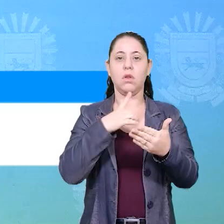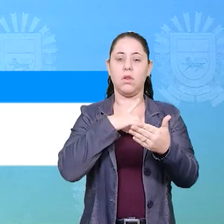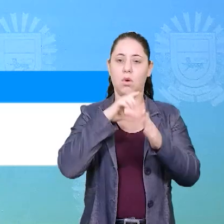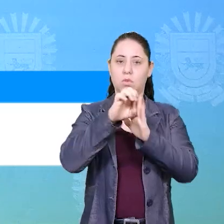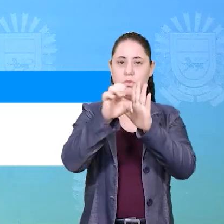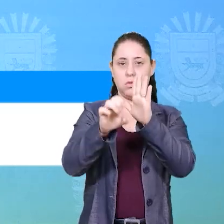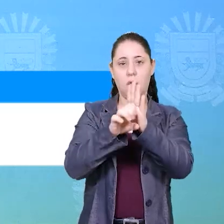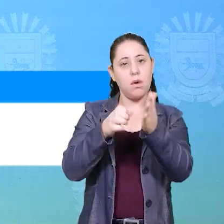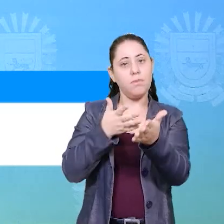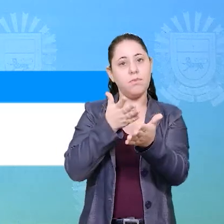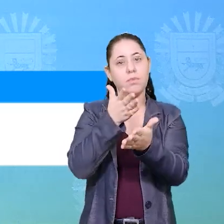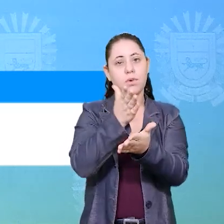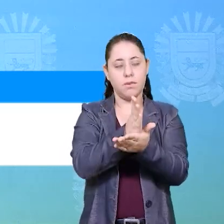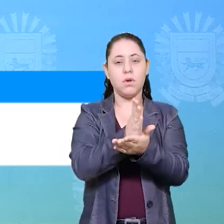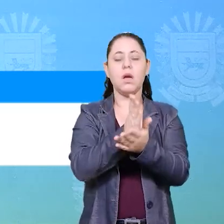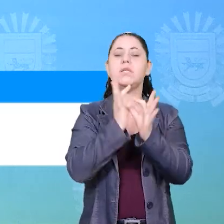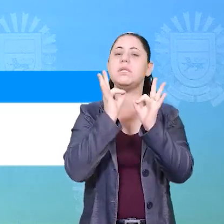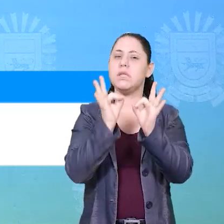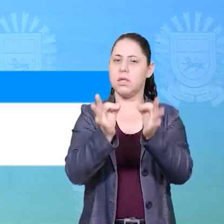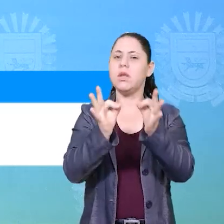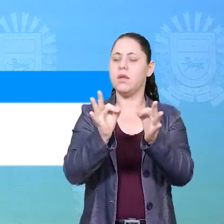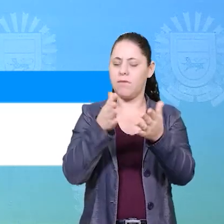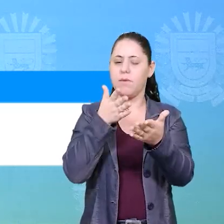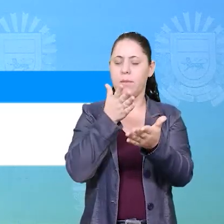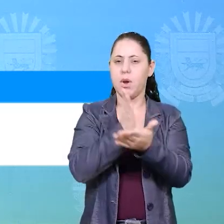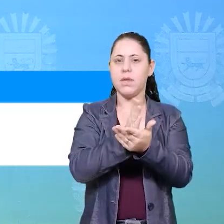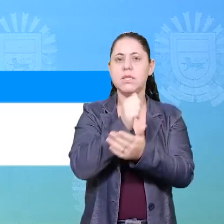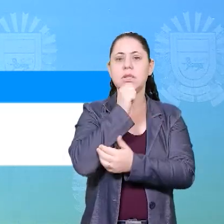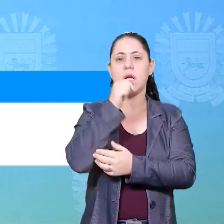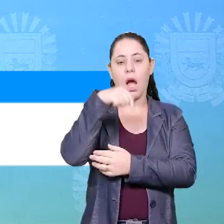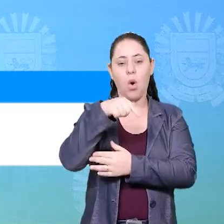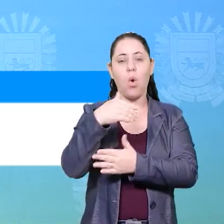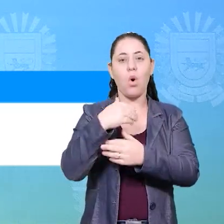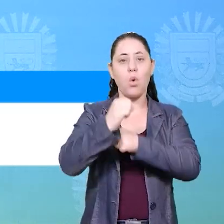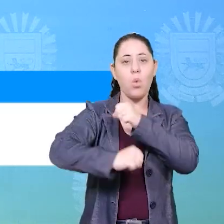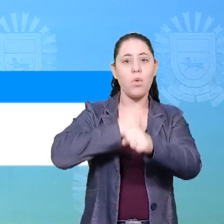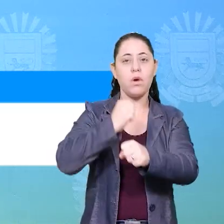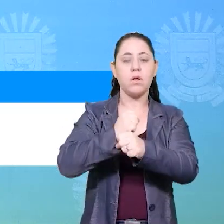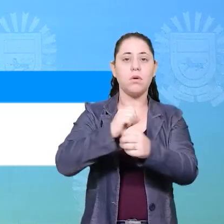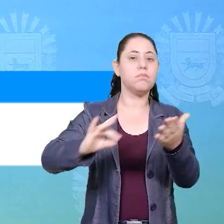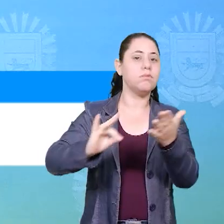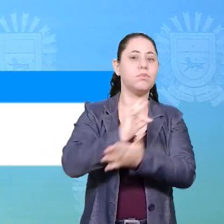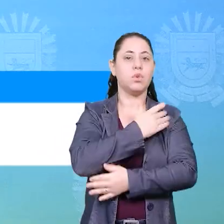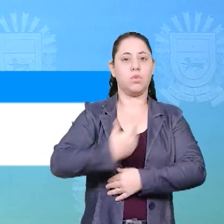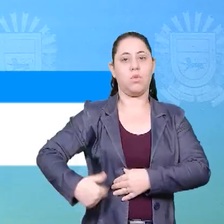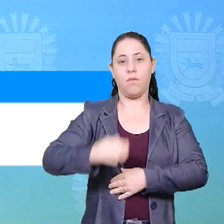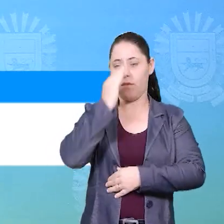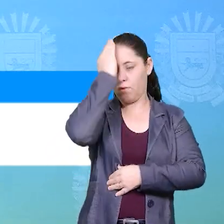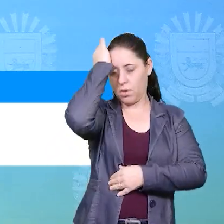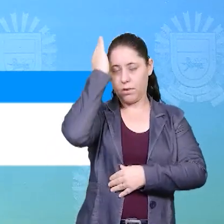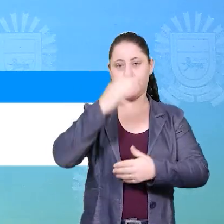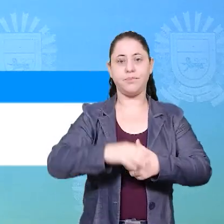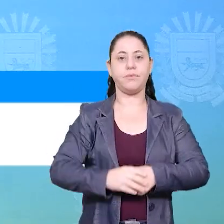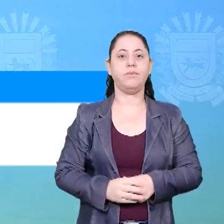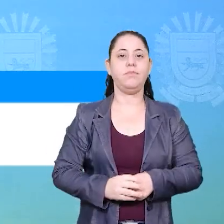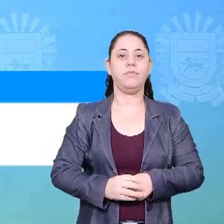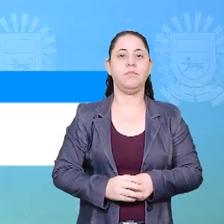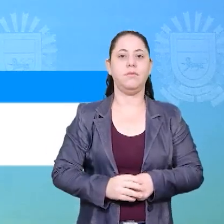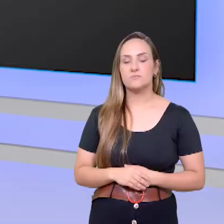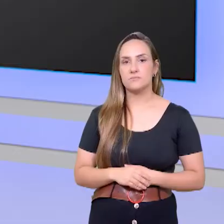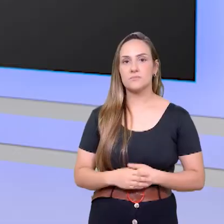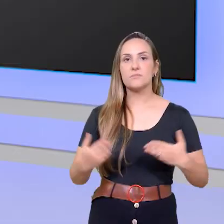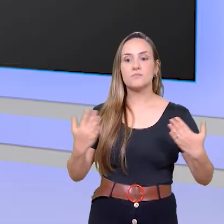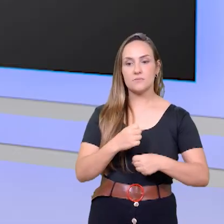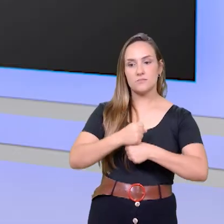tem, tendo esse estatuto aprovado, que eu tenho certeza que será aprovado ainda este ano e sancionado pelo governador